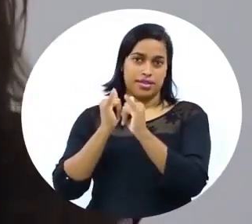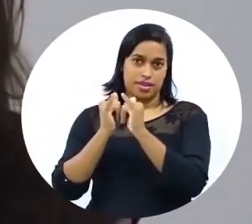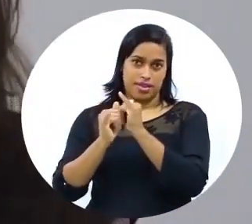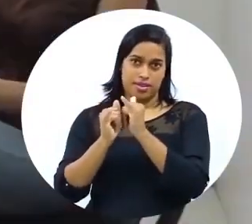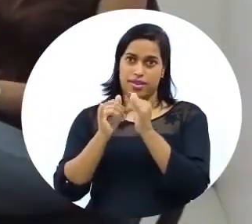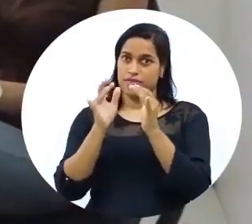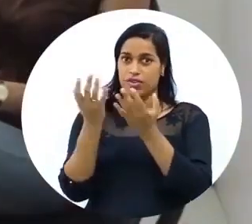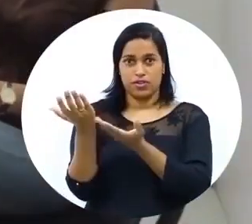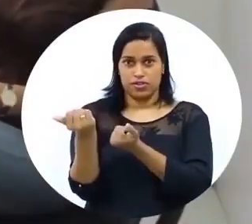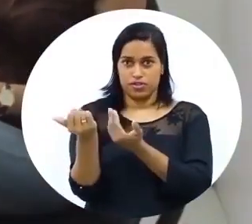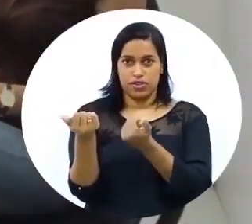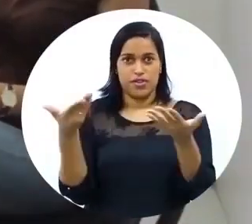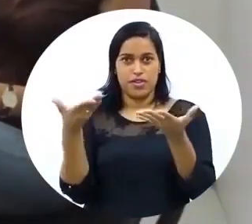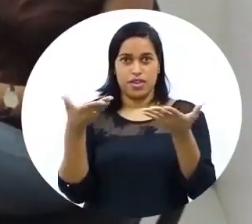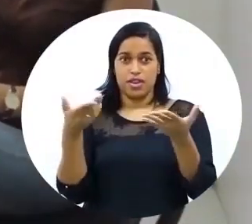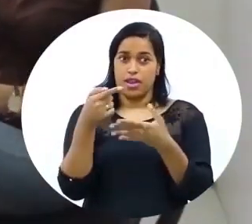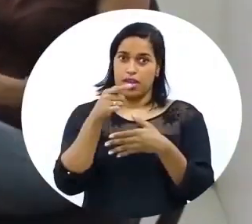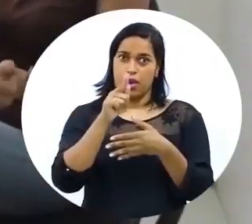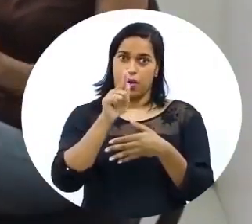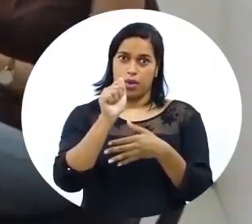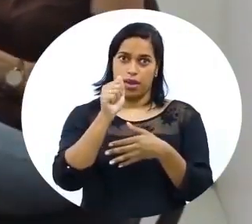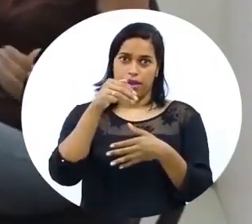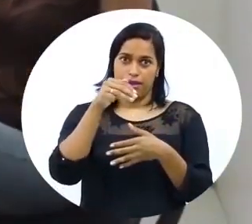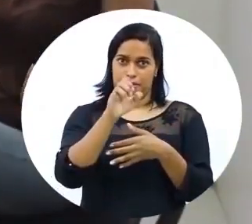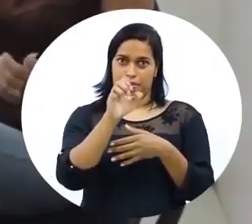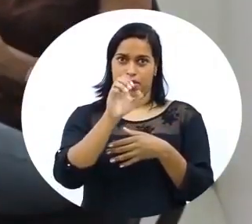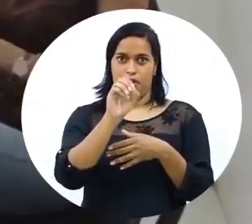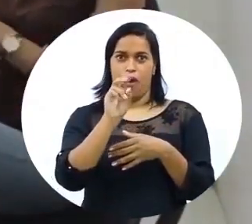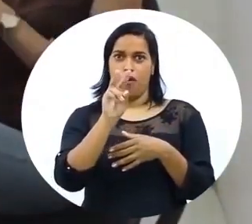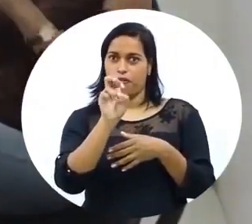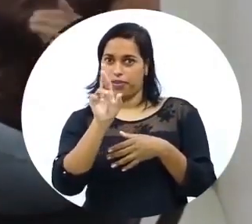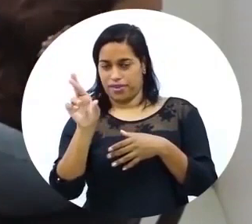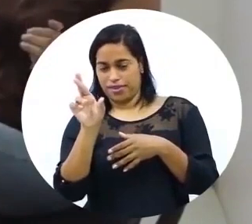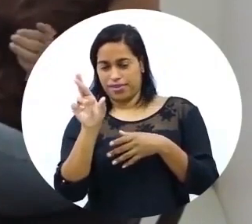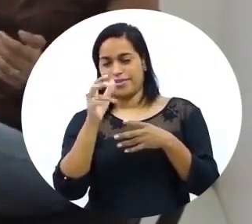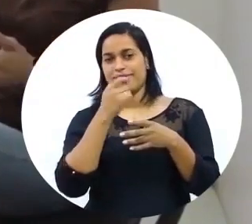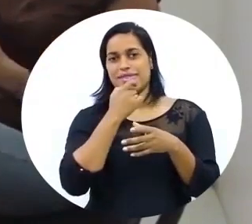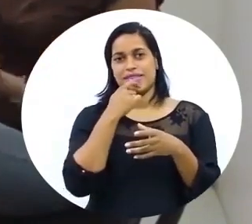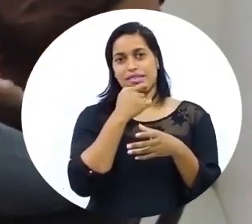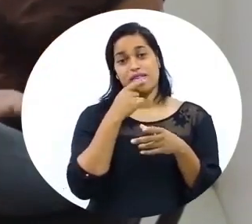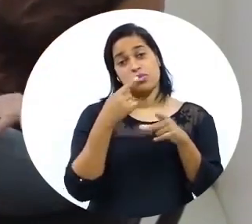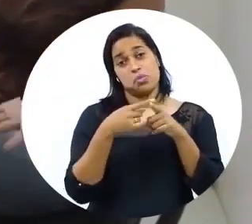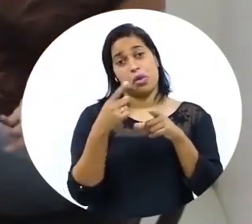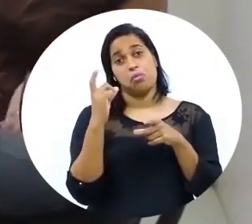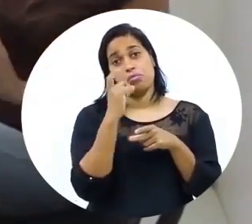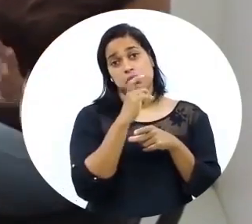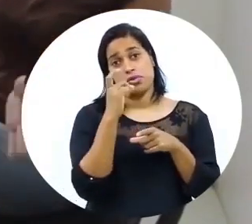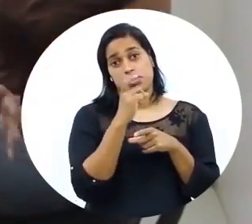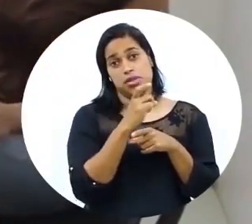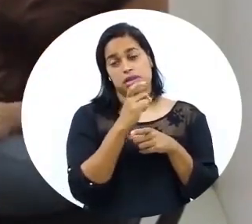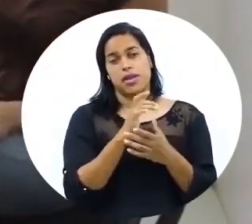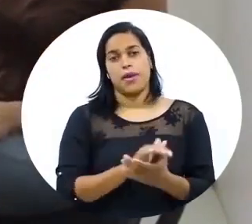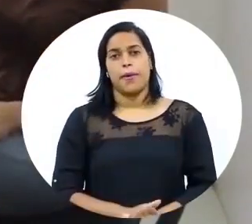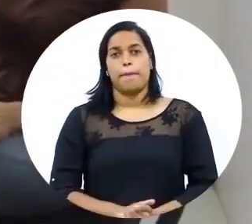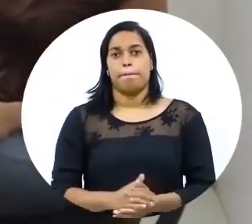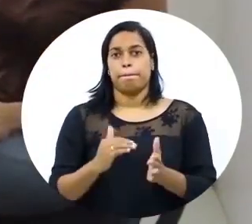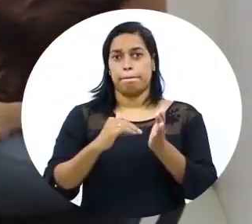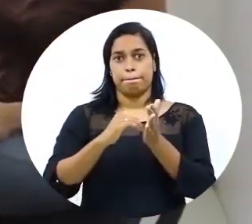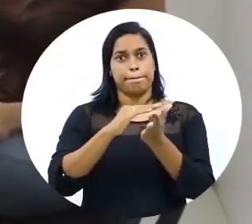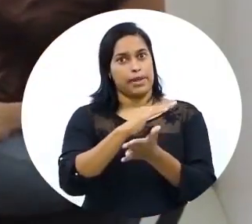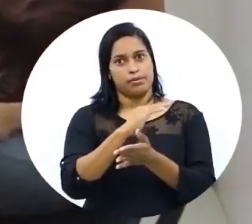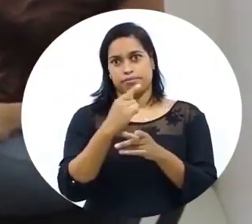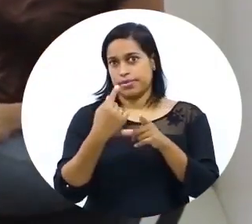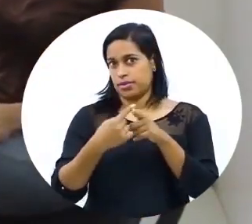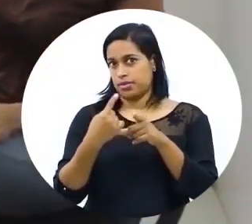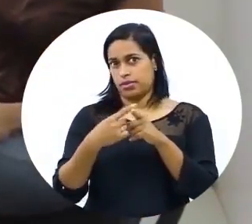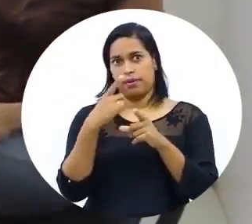dos jovens, hoje é um game over. Game over mesmo. Né? Porque mentiu. E aí mentiu